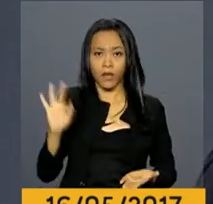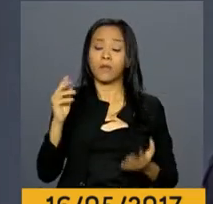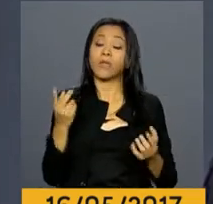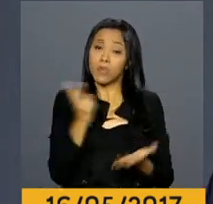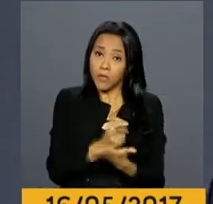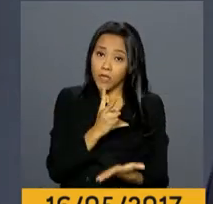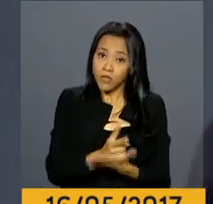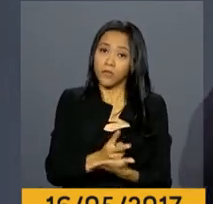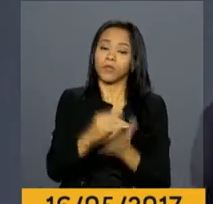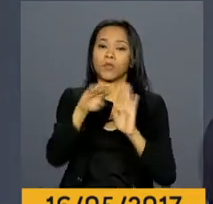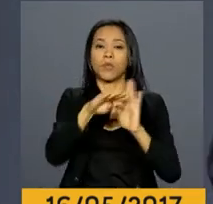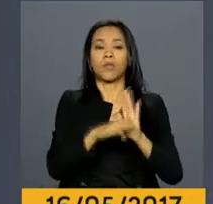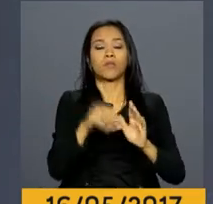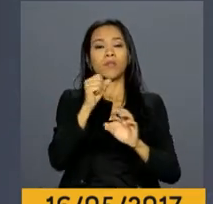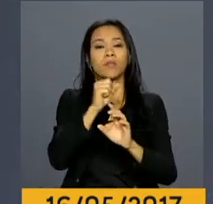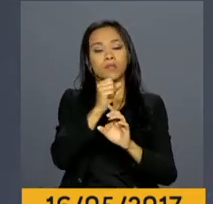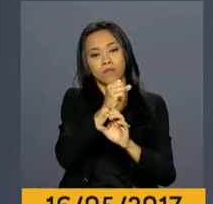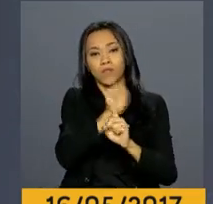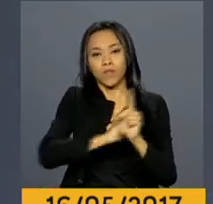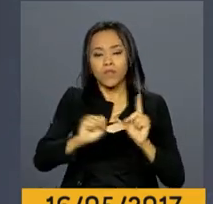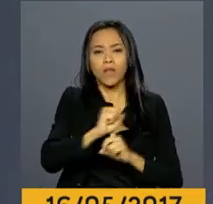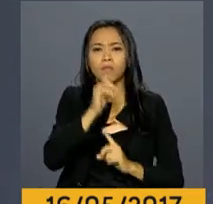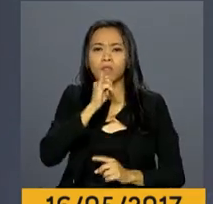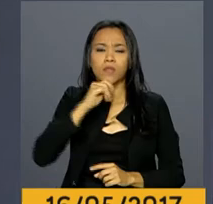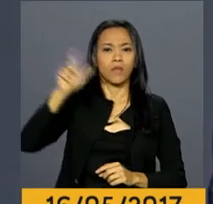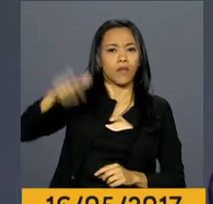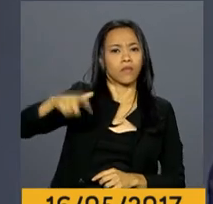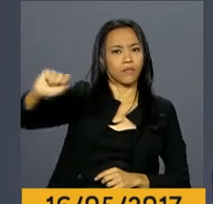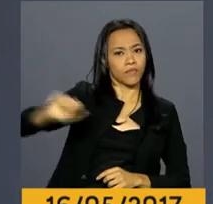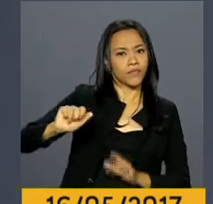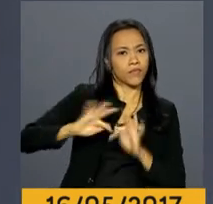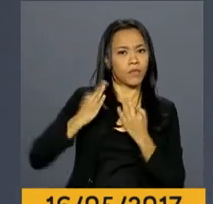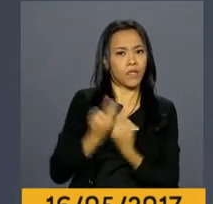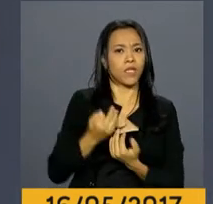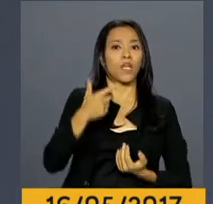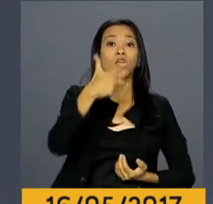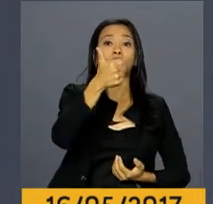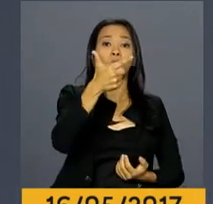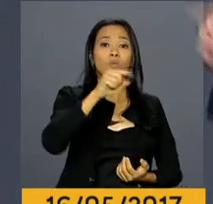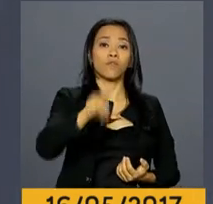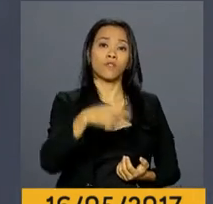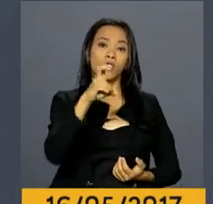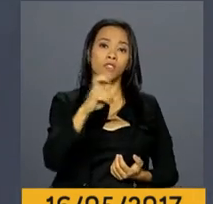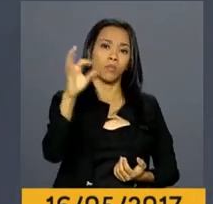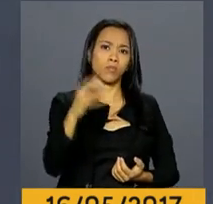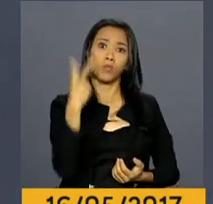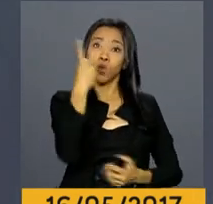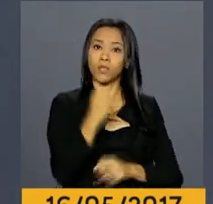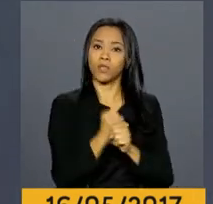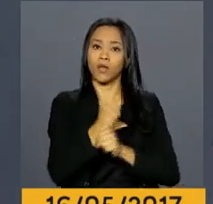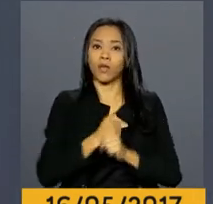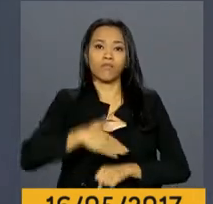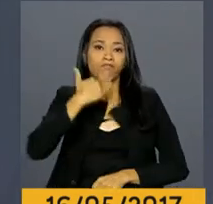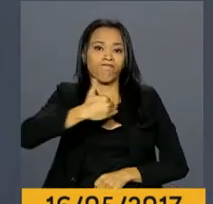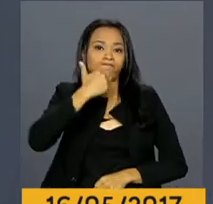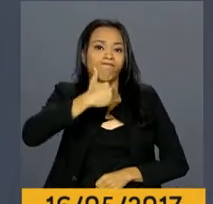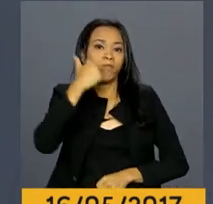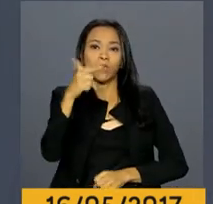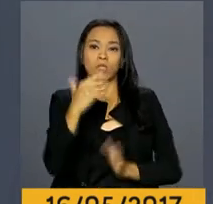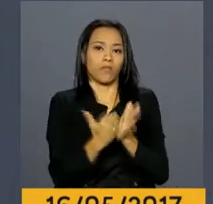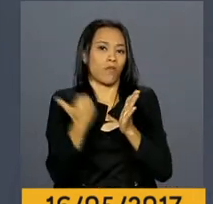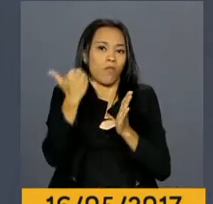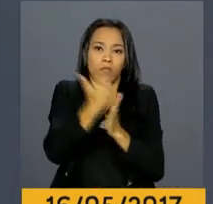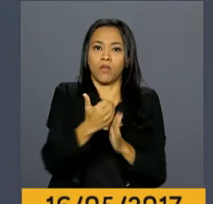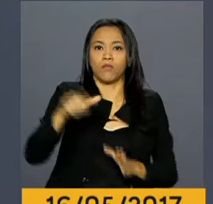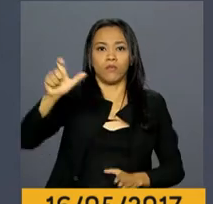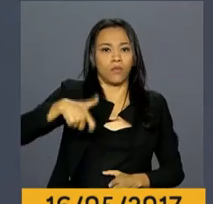aqui, no Bolsa Família, por exemplo, nós revalorizamos em 12,5% depois de 2 anos sem nenhuma revalorização. Não